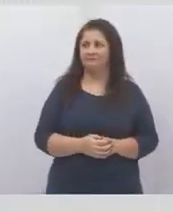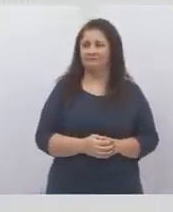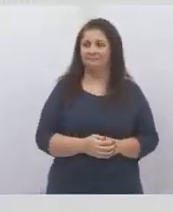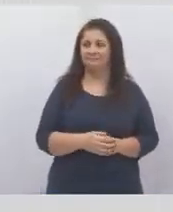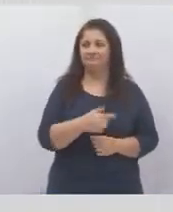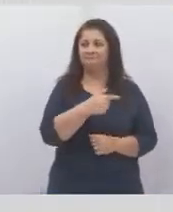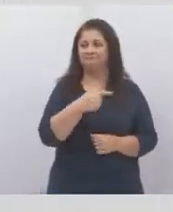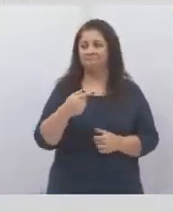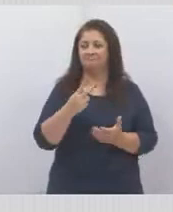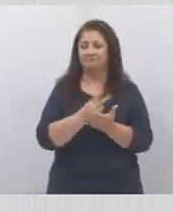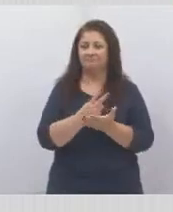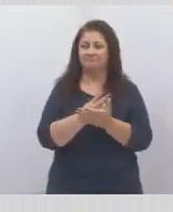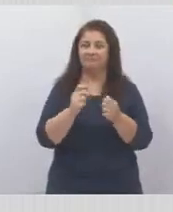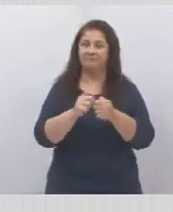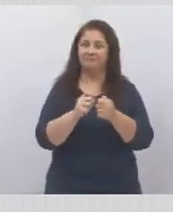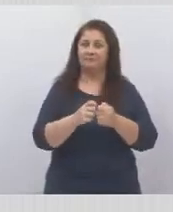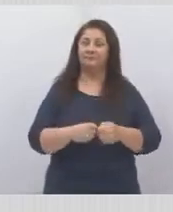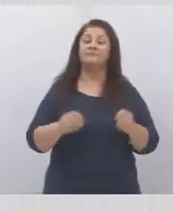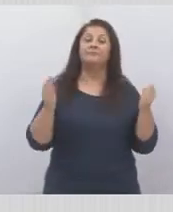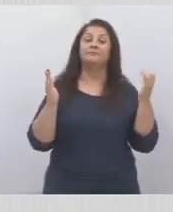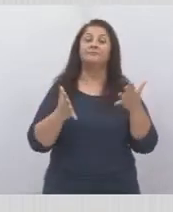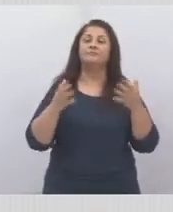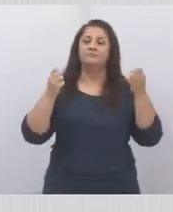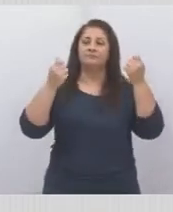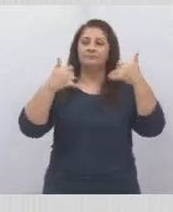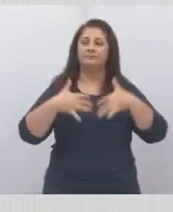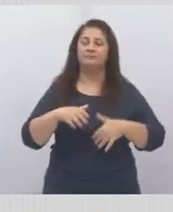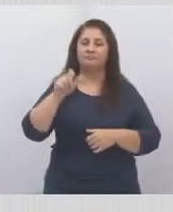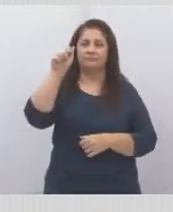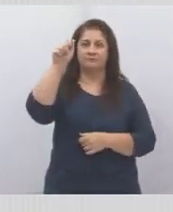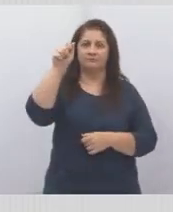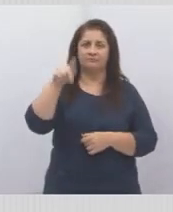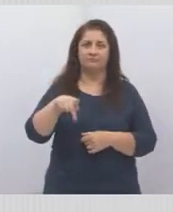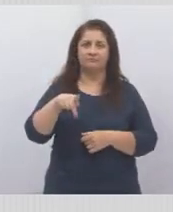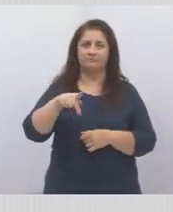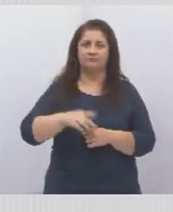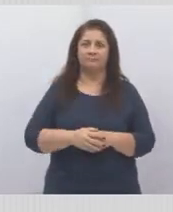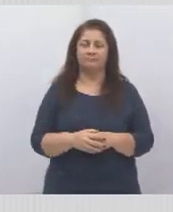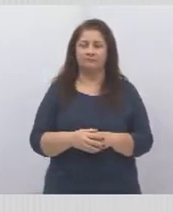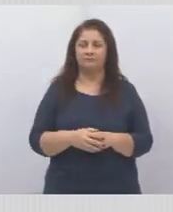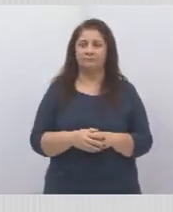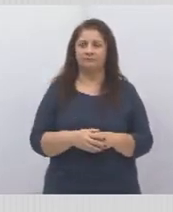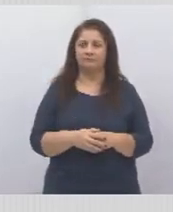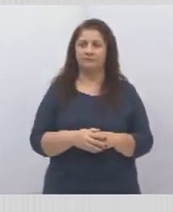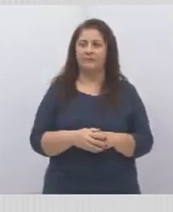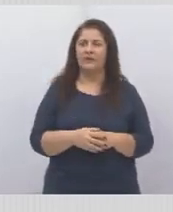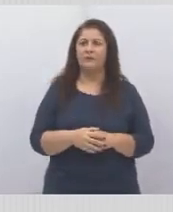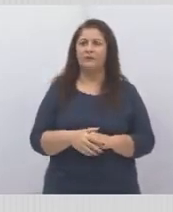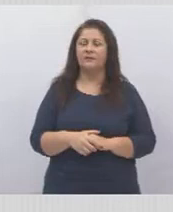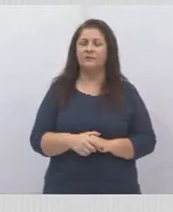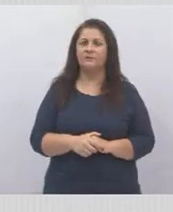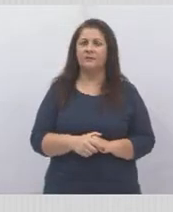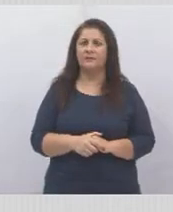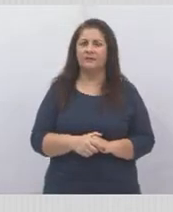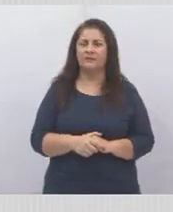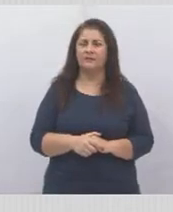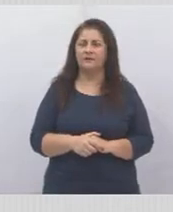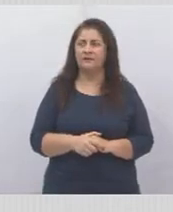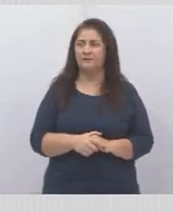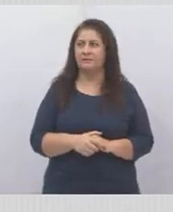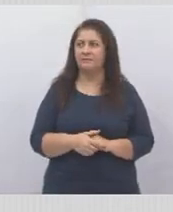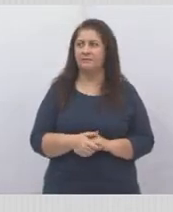tem feito e hoje eu vou falar sobre a aposentadoria por invalidez que é uma espécie de benefício